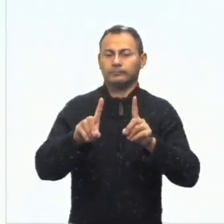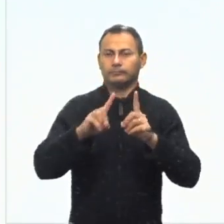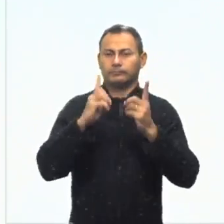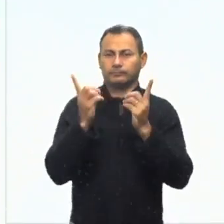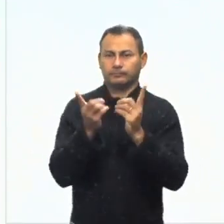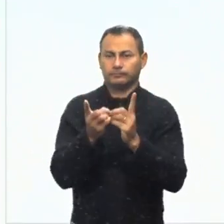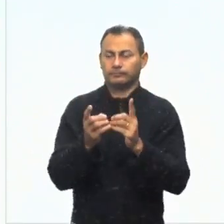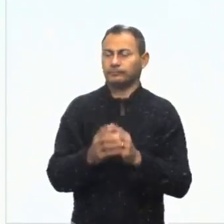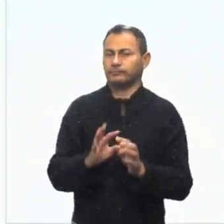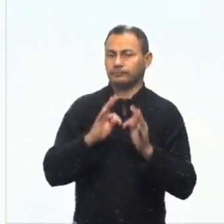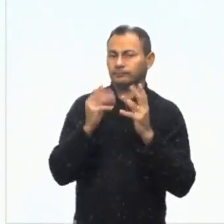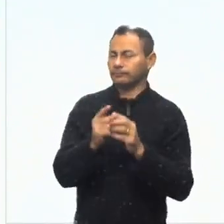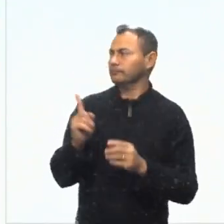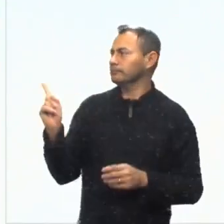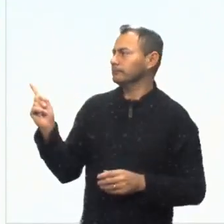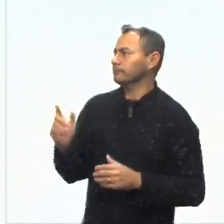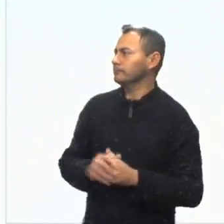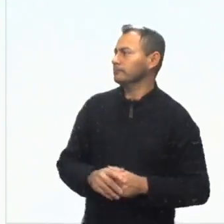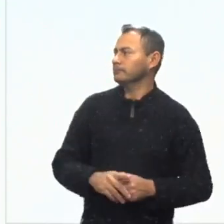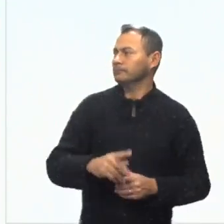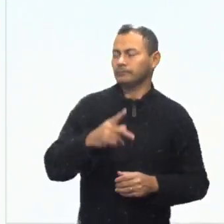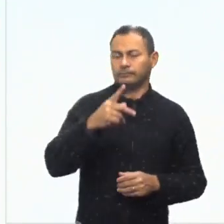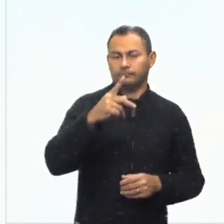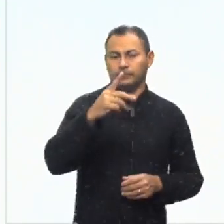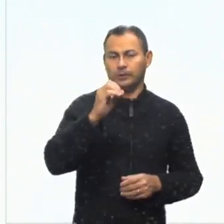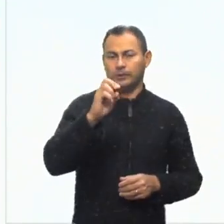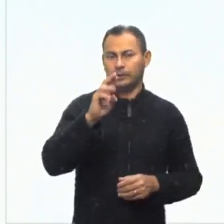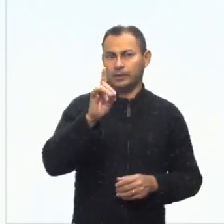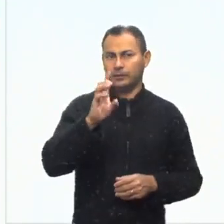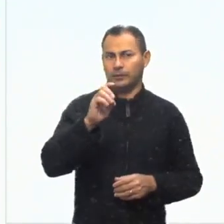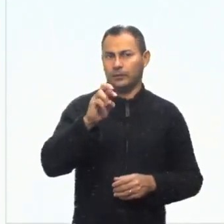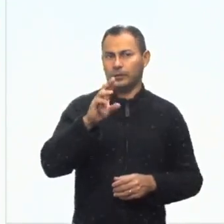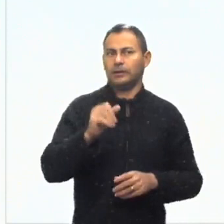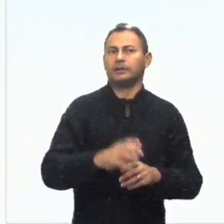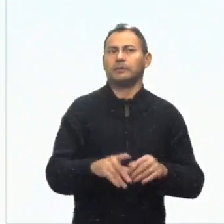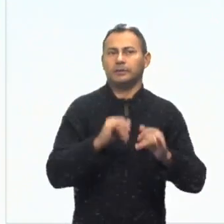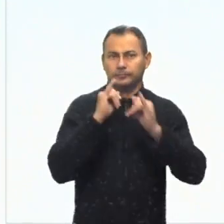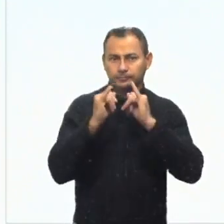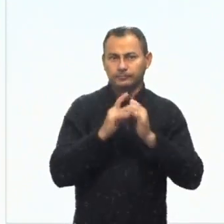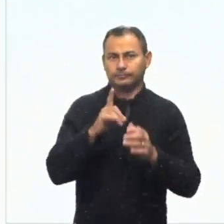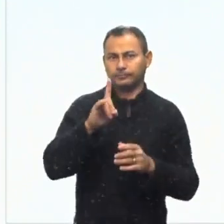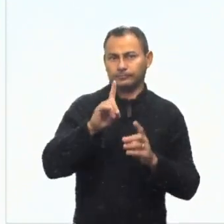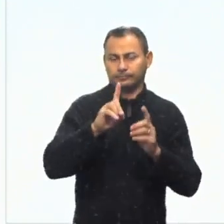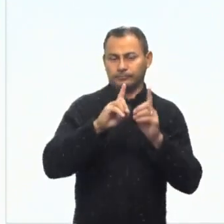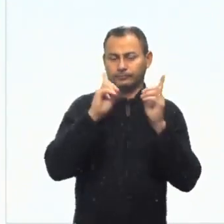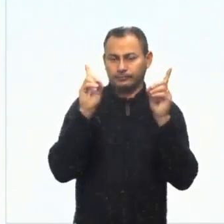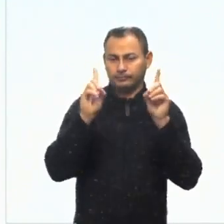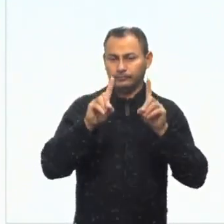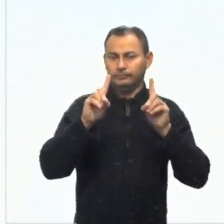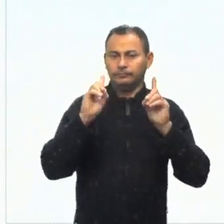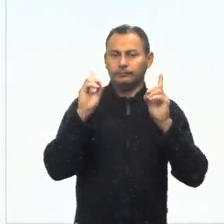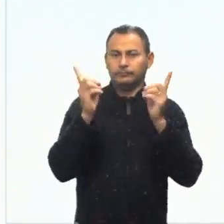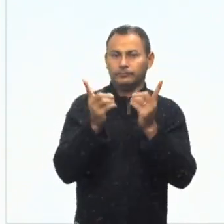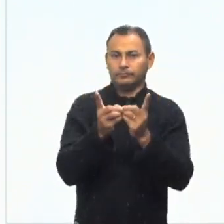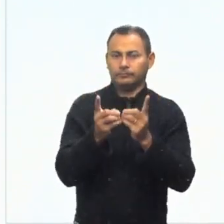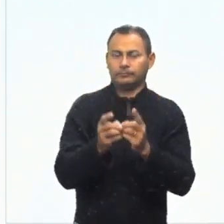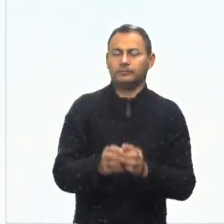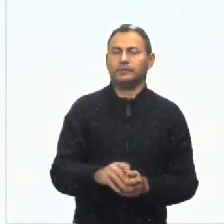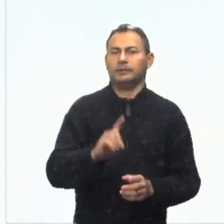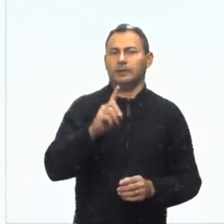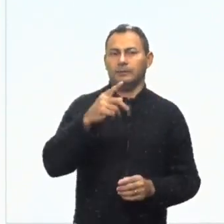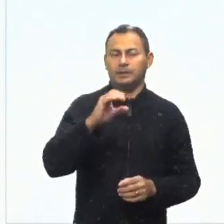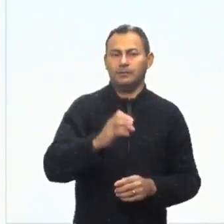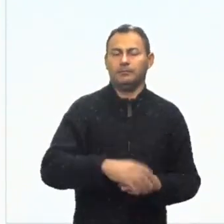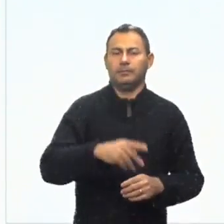digital. Portadora digital e informação digital. Então, você tem as modulações do tipo PCM,